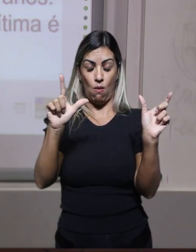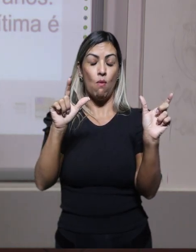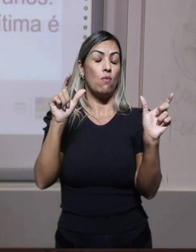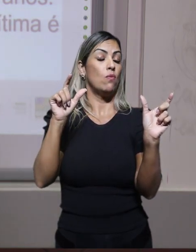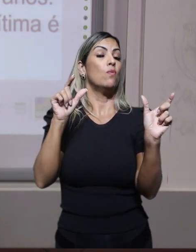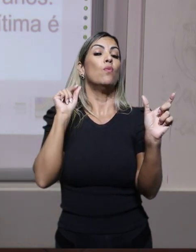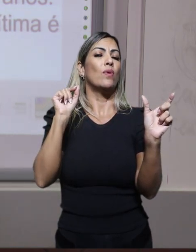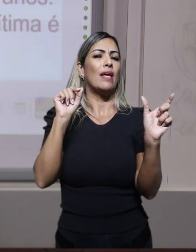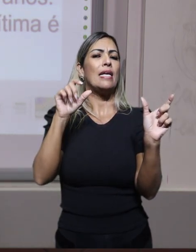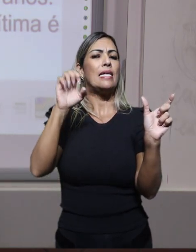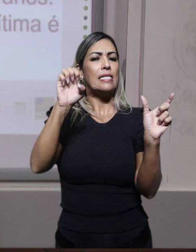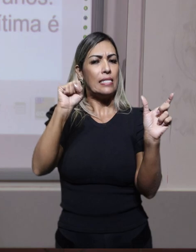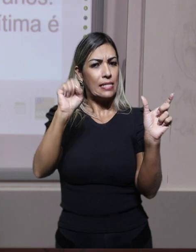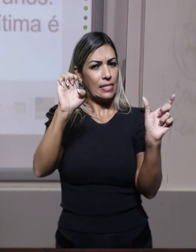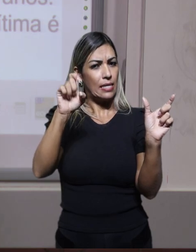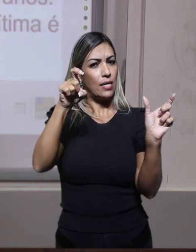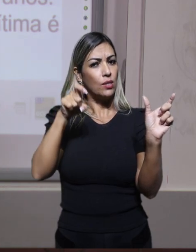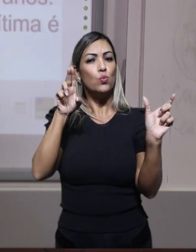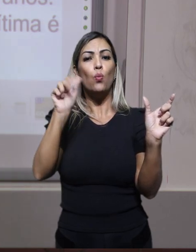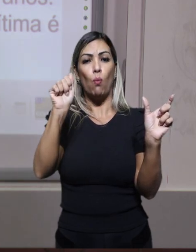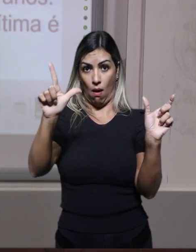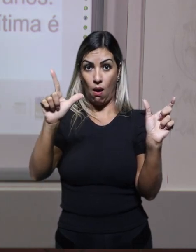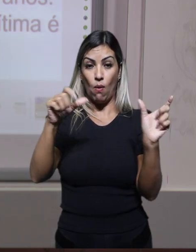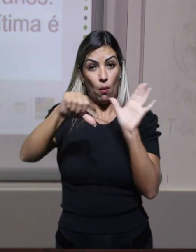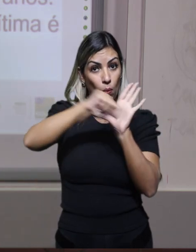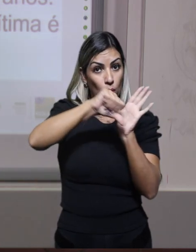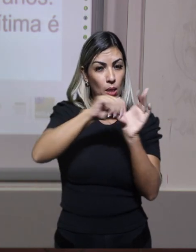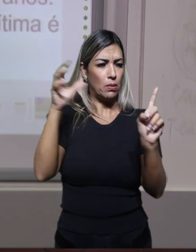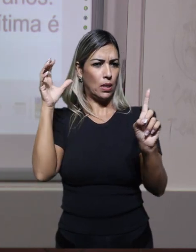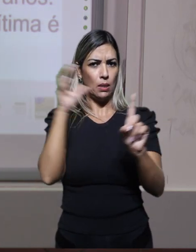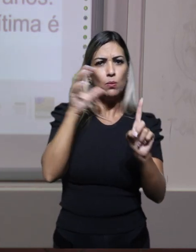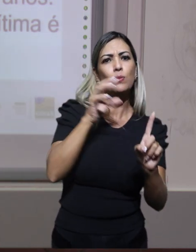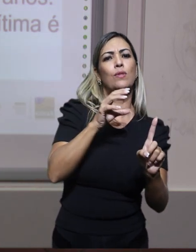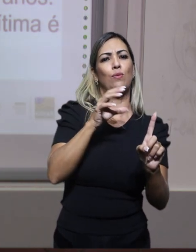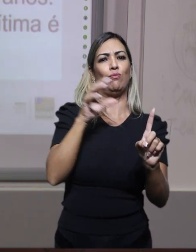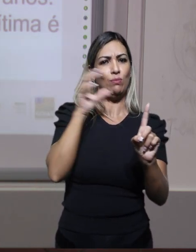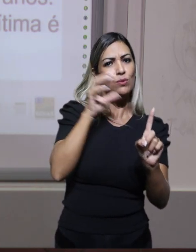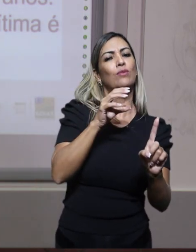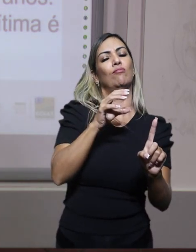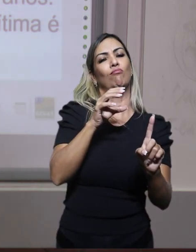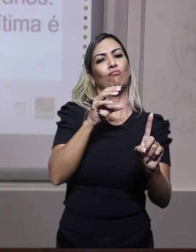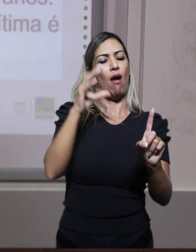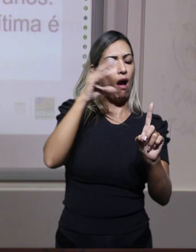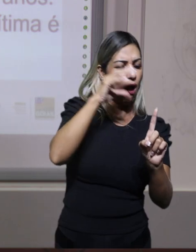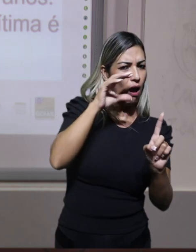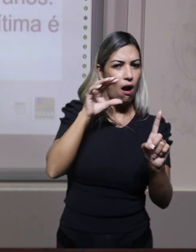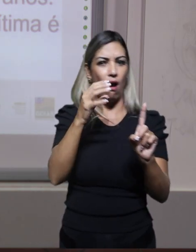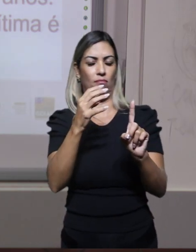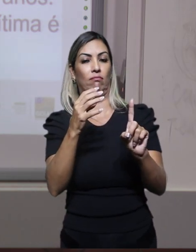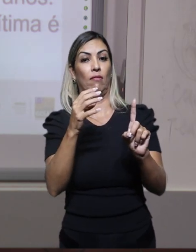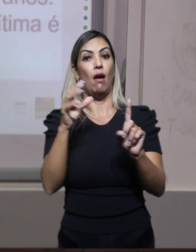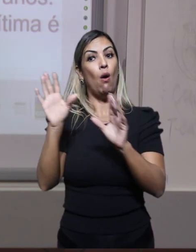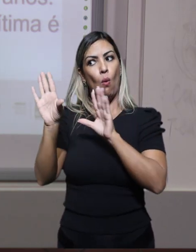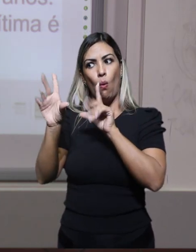nós falamos de assédio sexual seria um crime de importunação sexual, porque o assédio, para que ele ocorra,